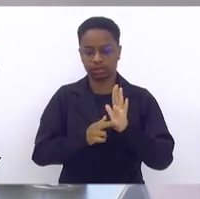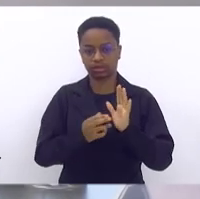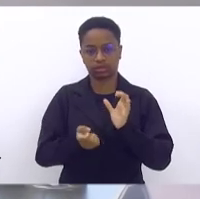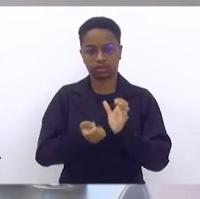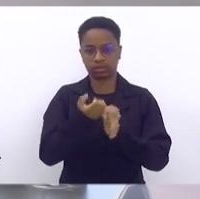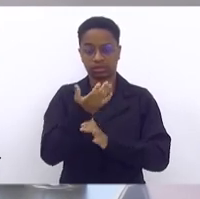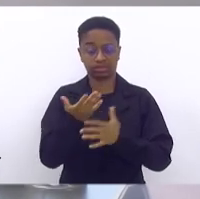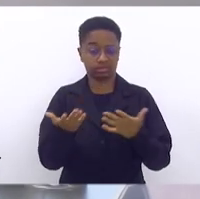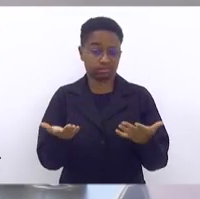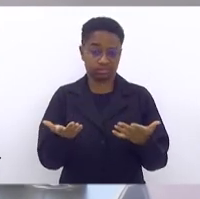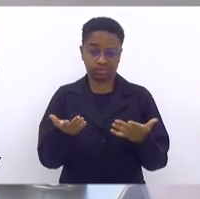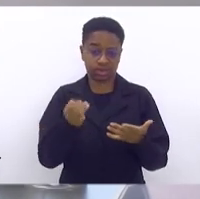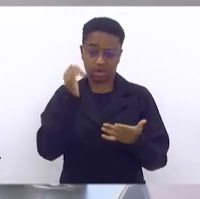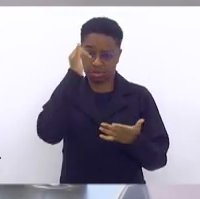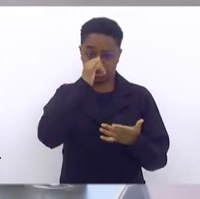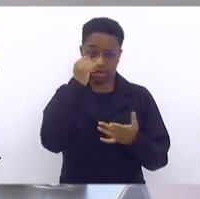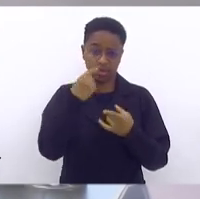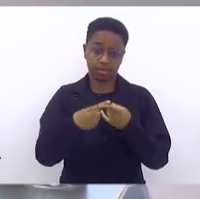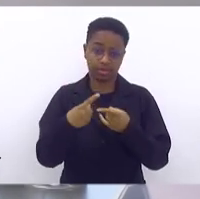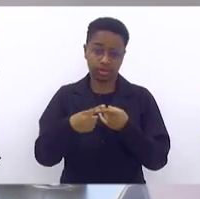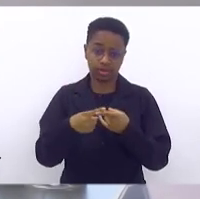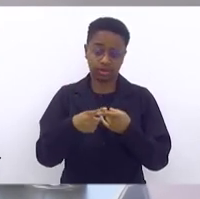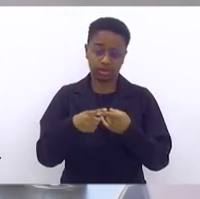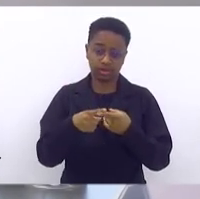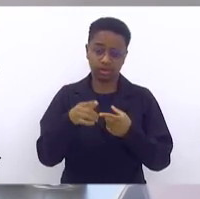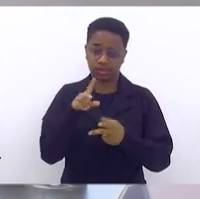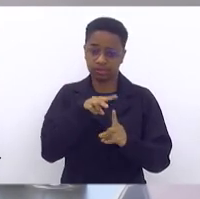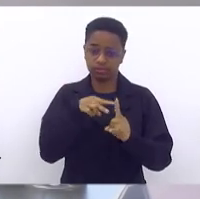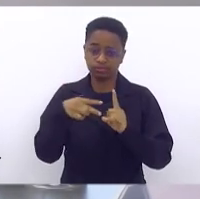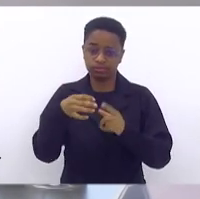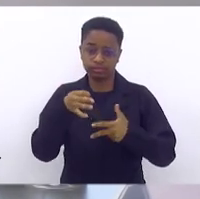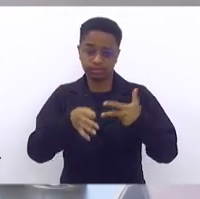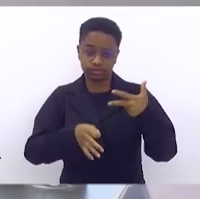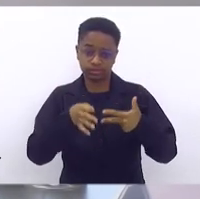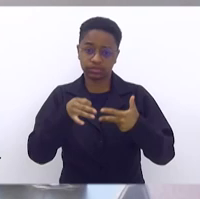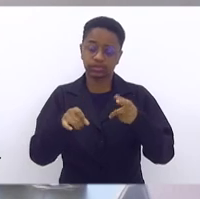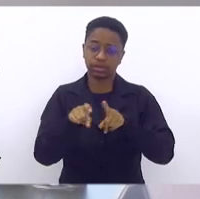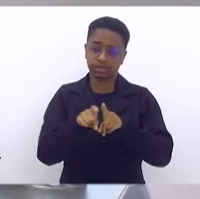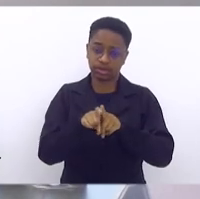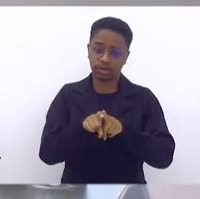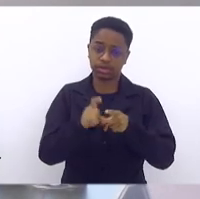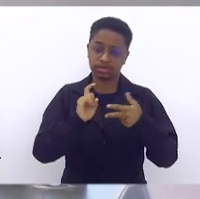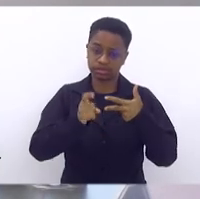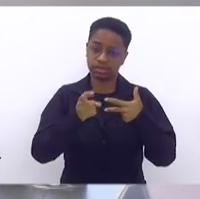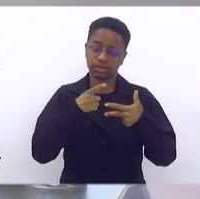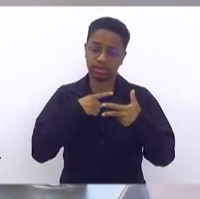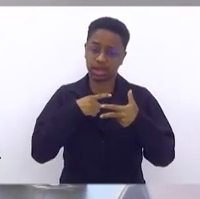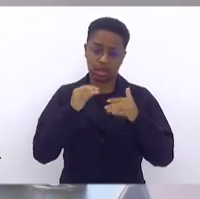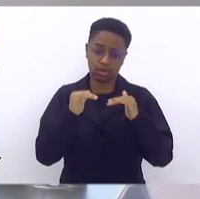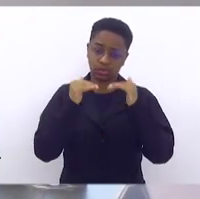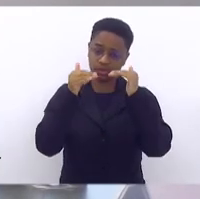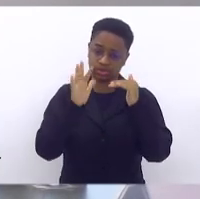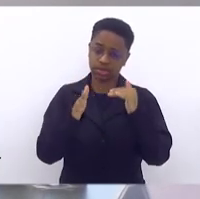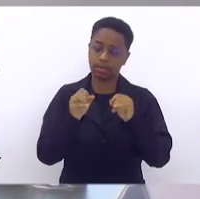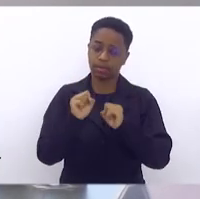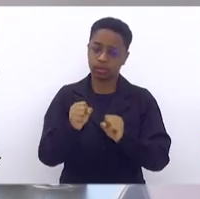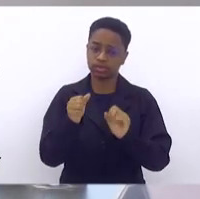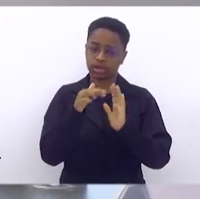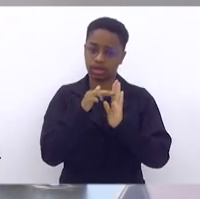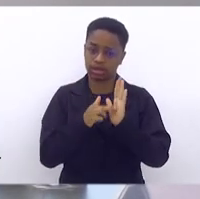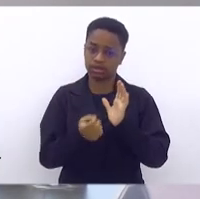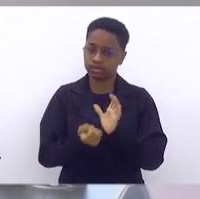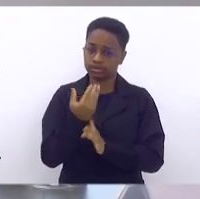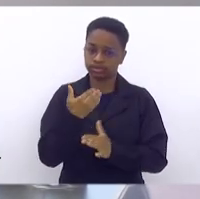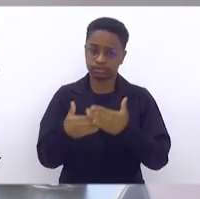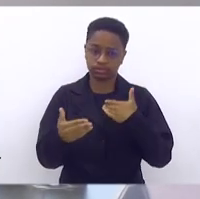uma bobagem, entre nós, do ponto de vista jurídico, o Poder Executivo já tem autoridade para regulamentar qualquer matéria. E, quando